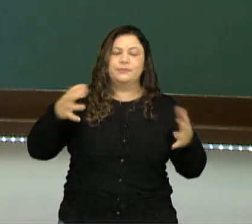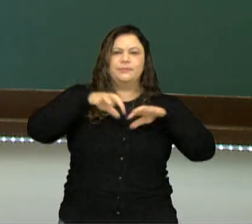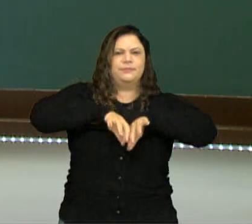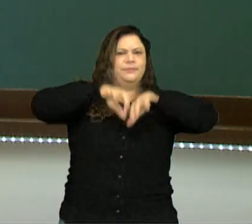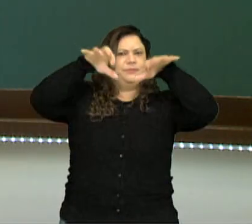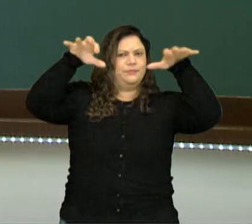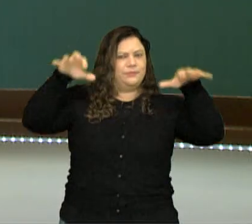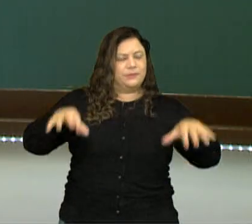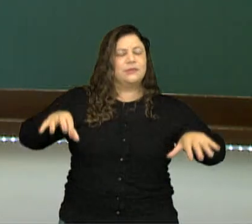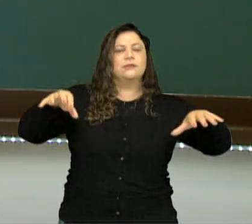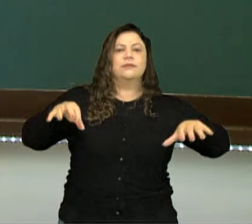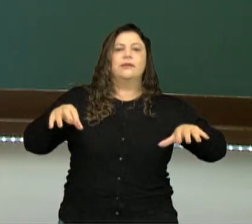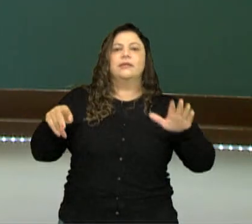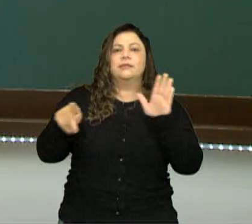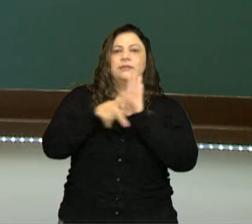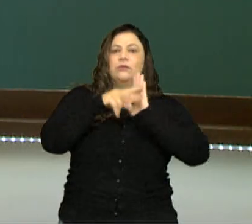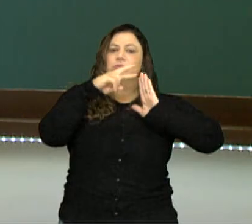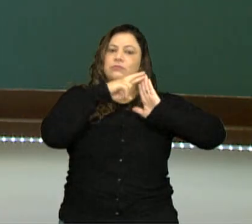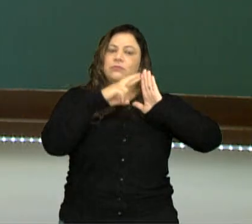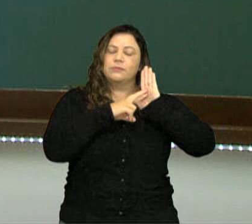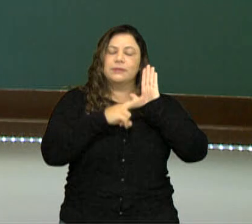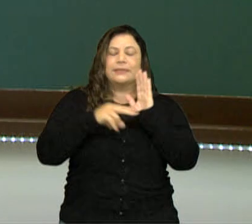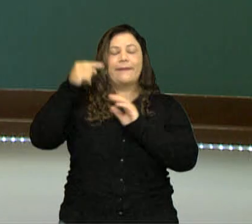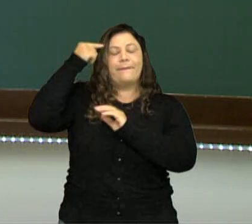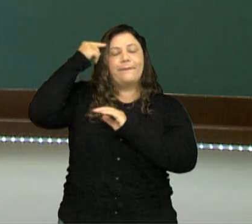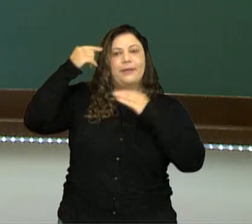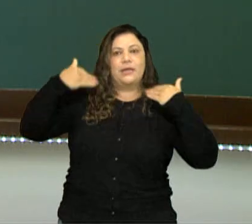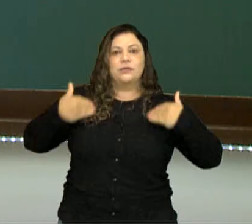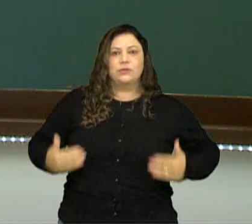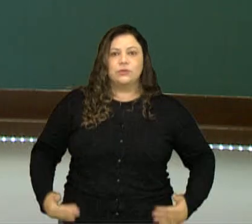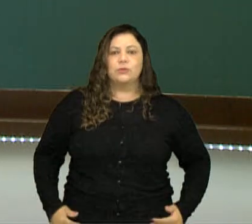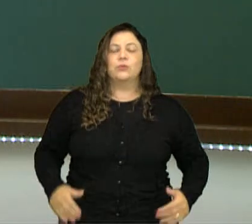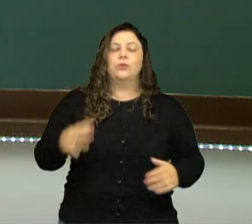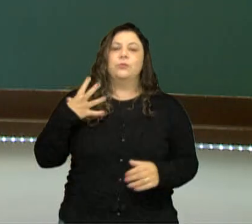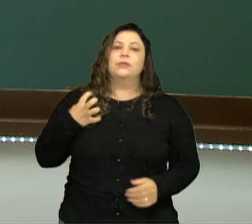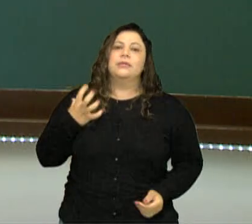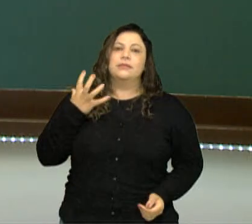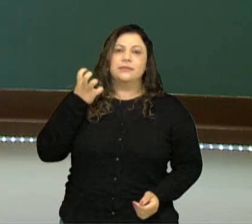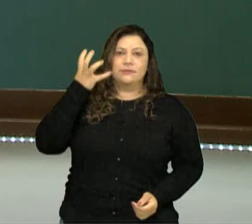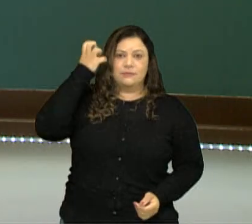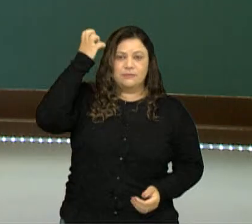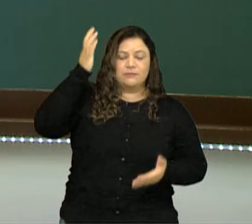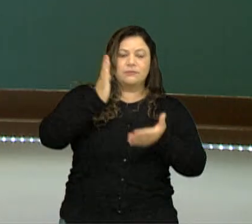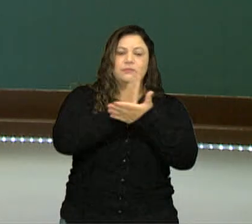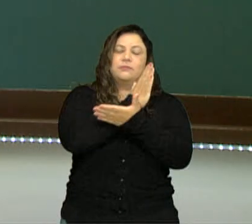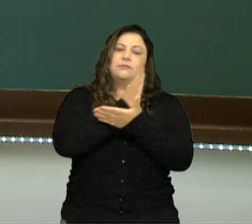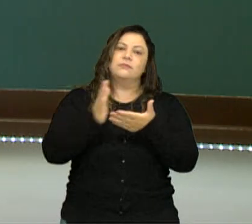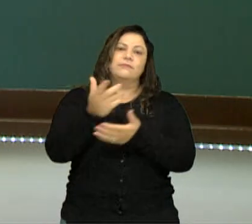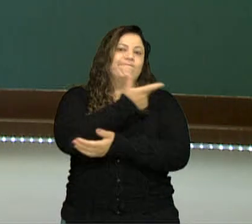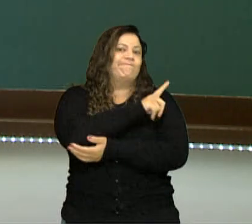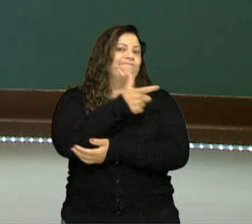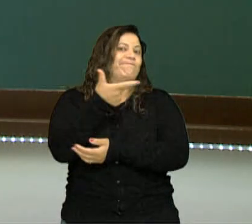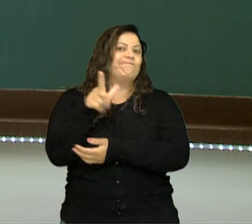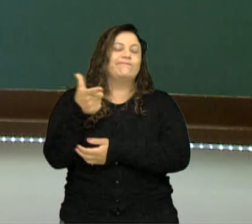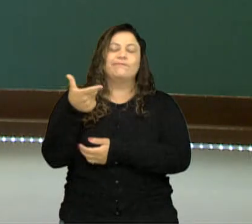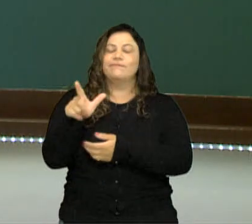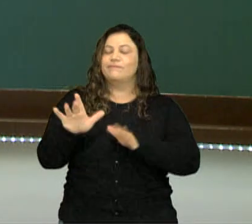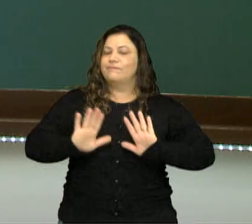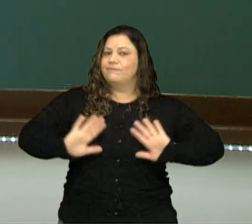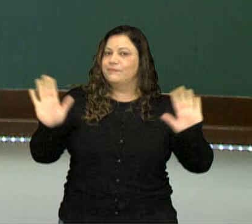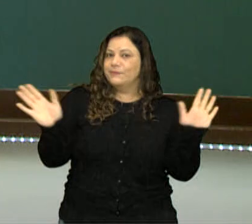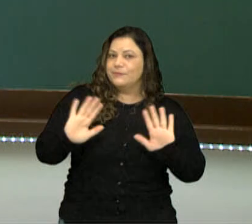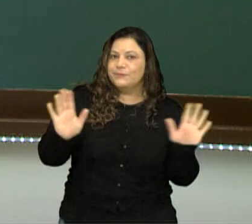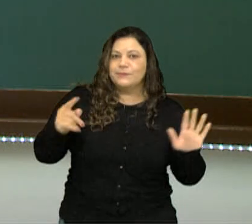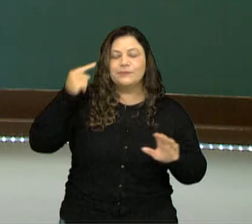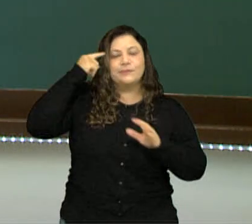bem estabelecida entre mente e corpo. Para o Spinoza, essa divisão não existe, tá? Além disso,